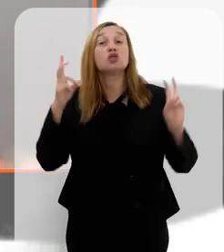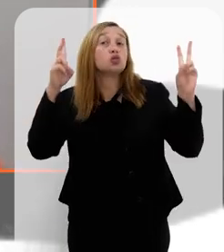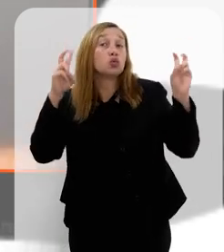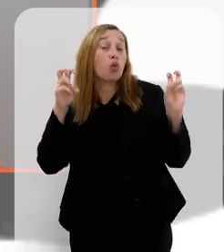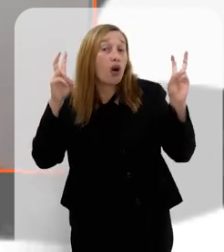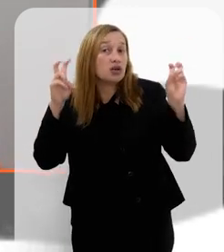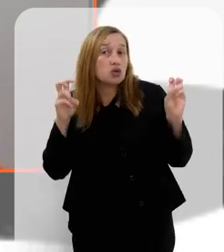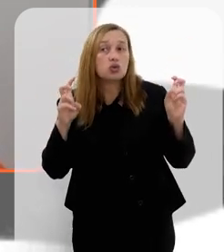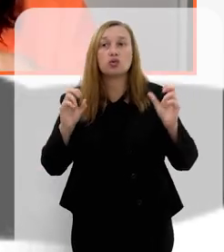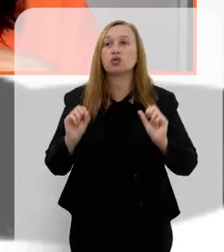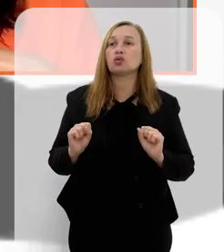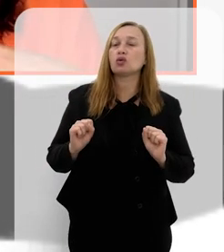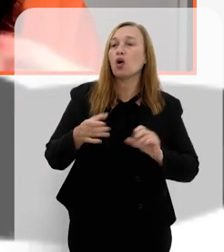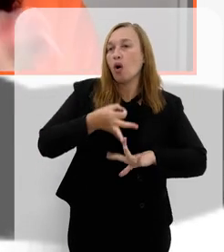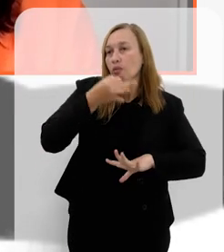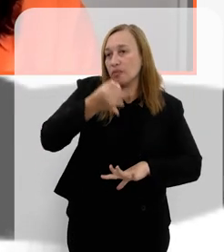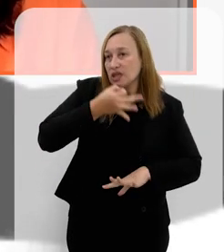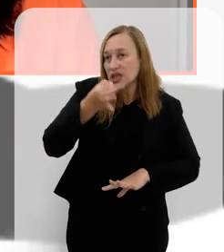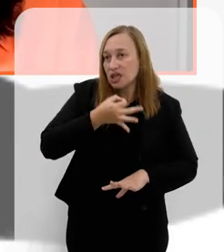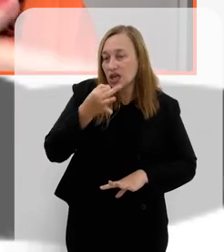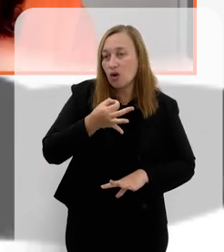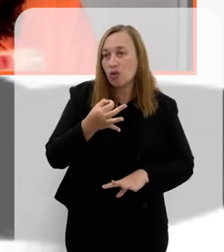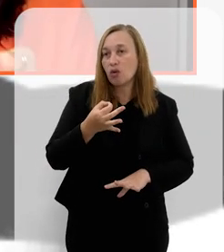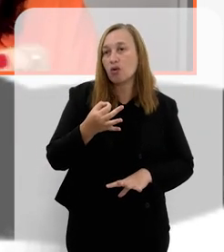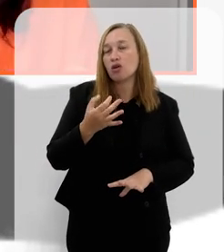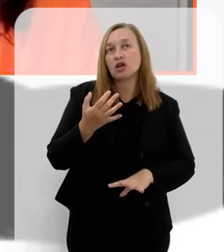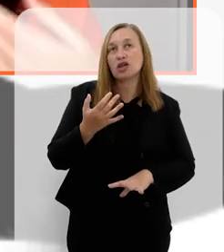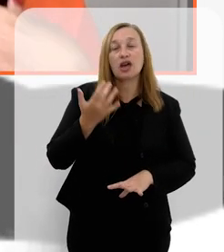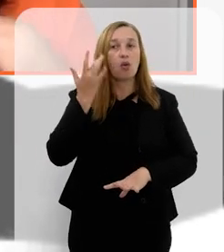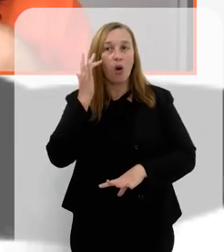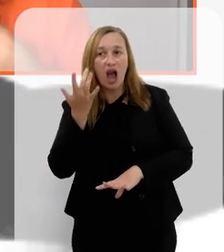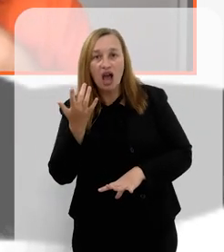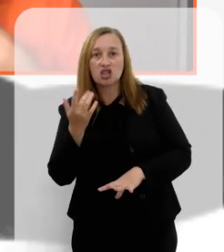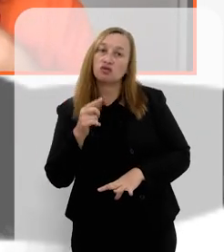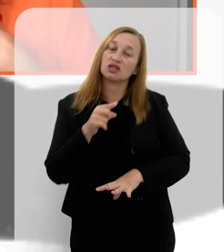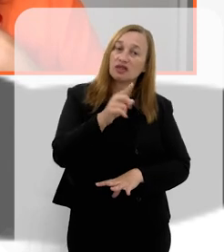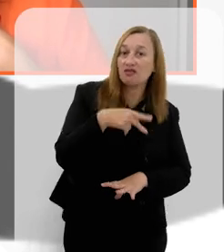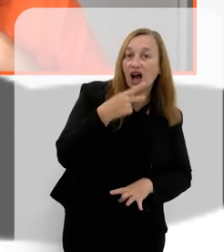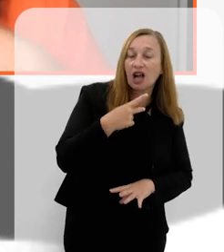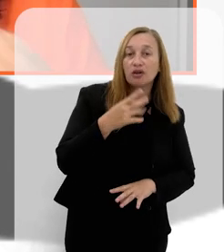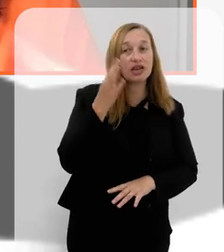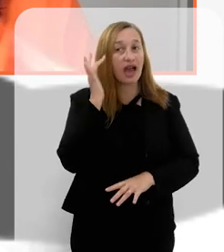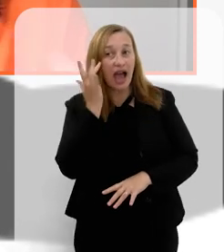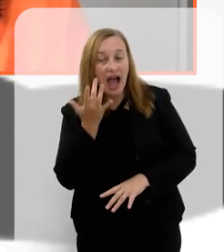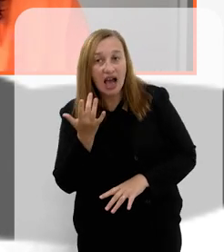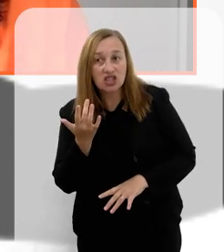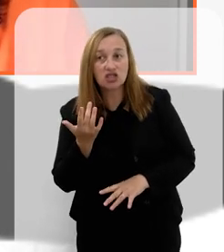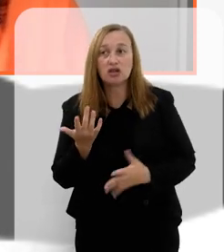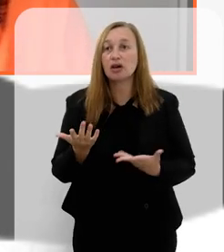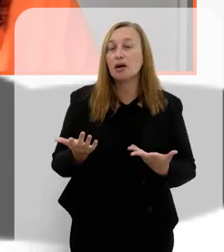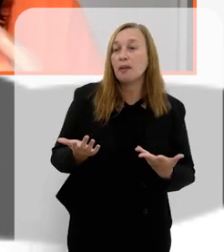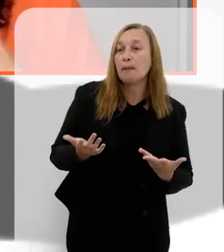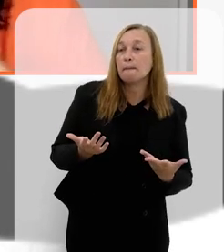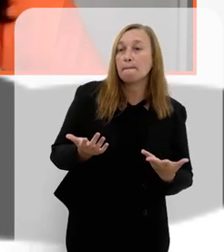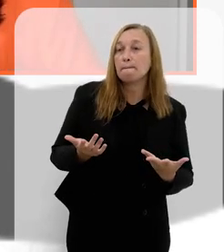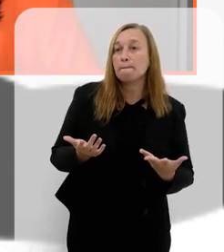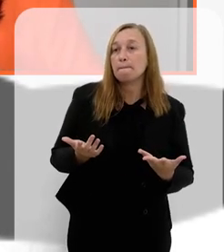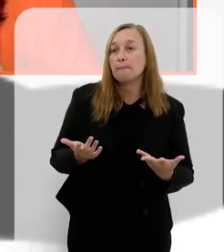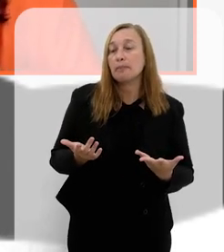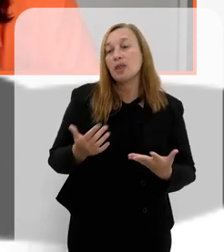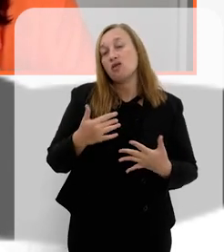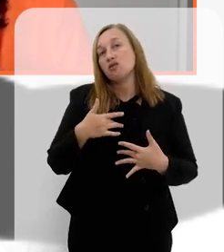falar sobre, né? Você dá a sua opinião, como é que é para você, eu dou como é que é para mim. Você pode pegar